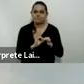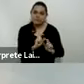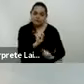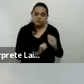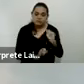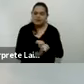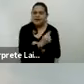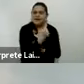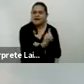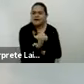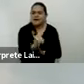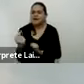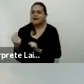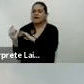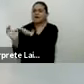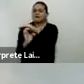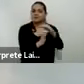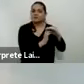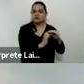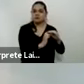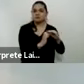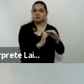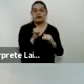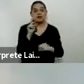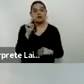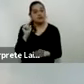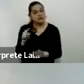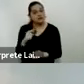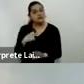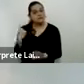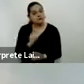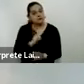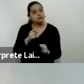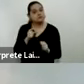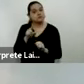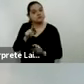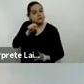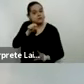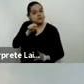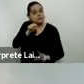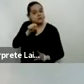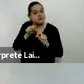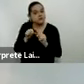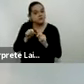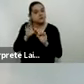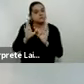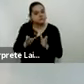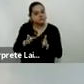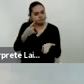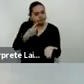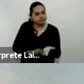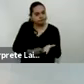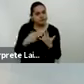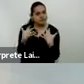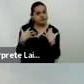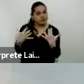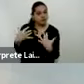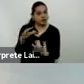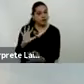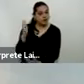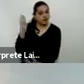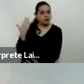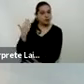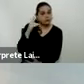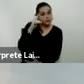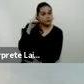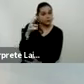isso que nós definimos na Assembleia do dia 31, que vamos priorizar a negociação